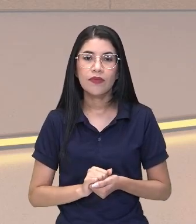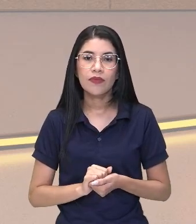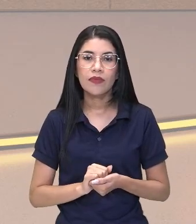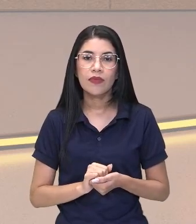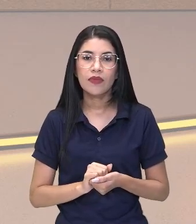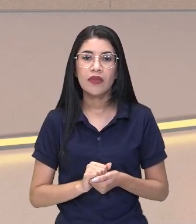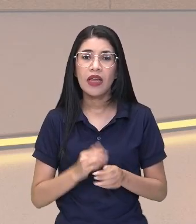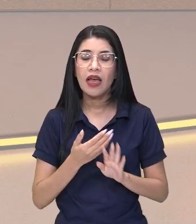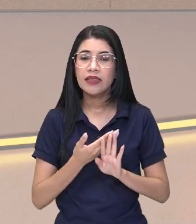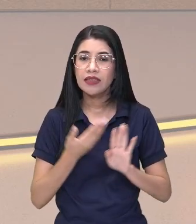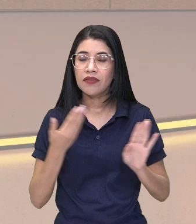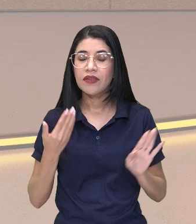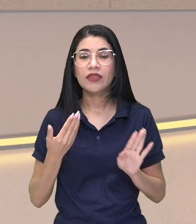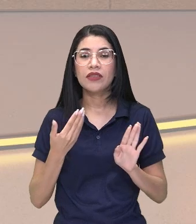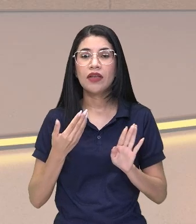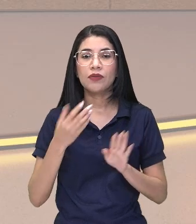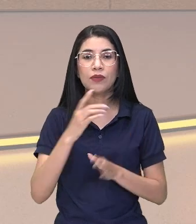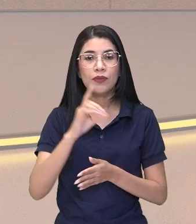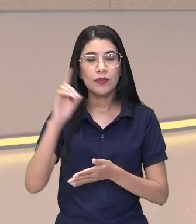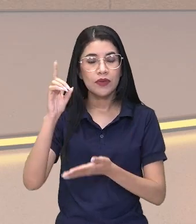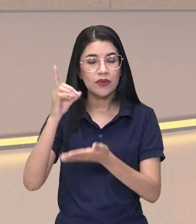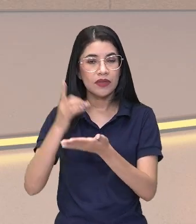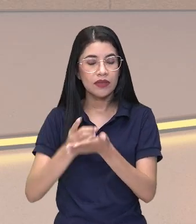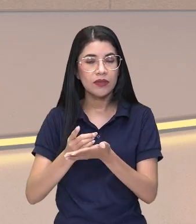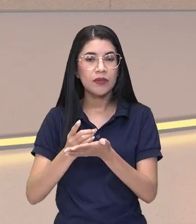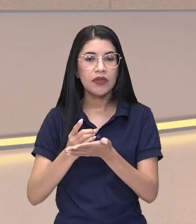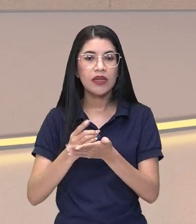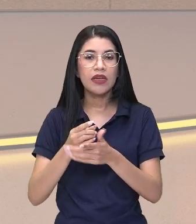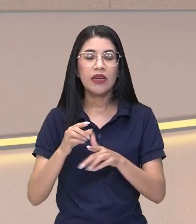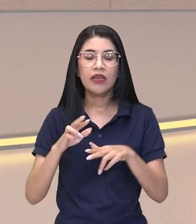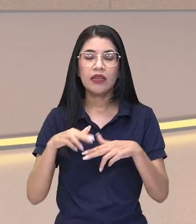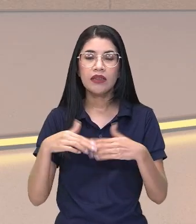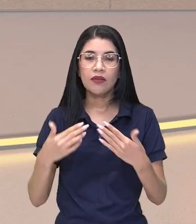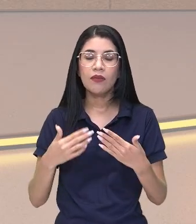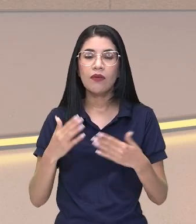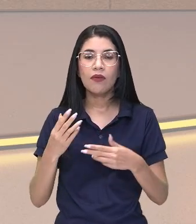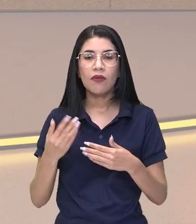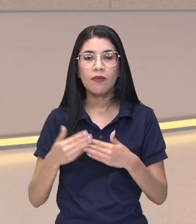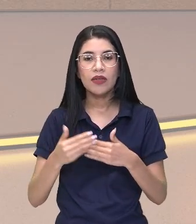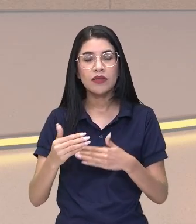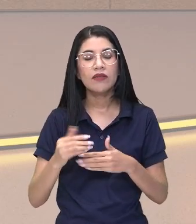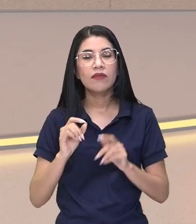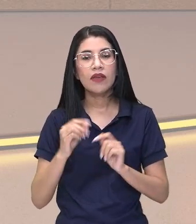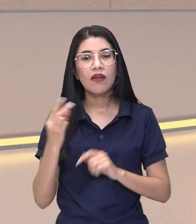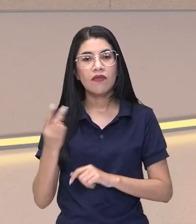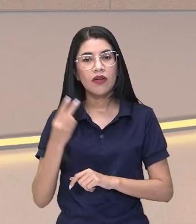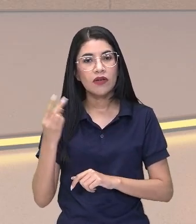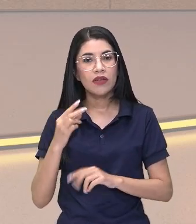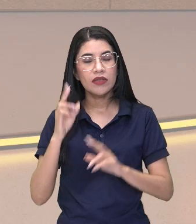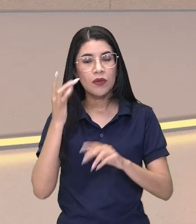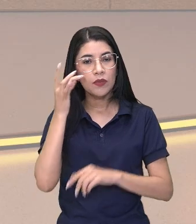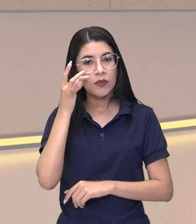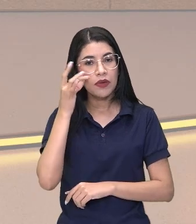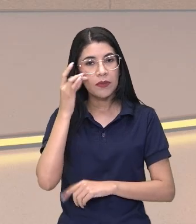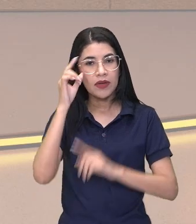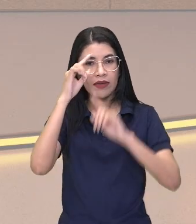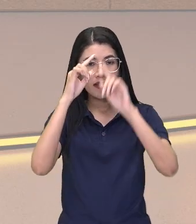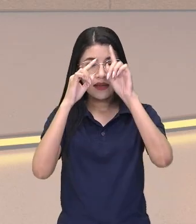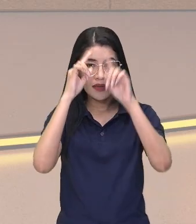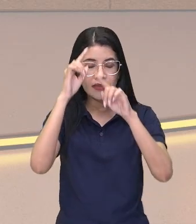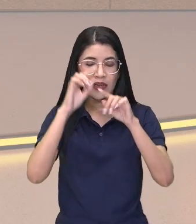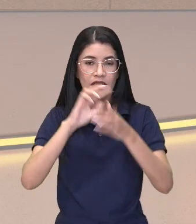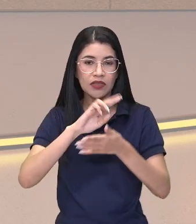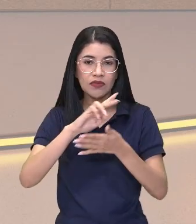ideias teocêntricas e agora sim, a valorização, então, do humanismo, a valorização, então, dessas ideias que o